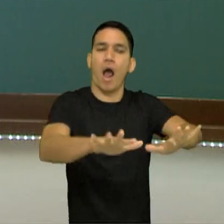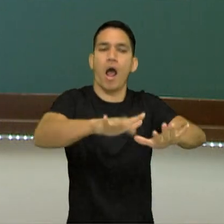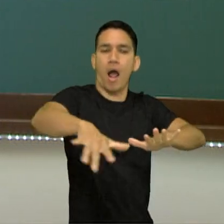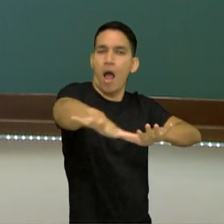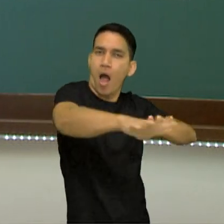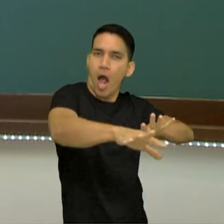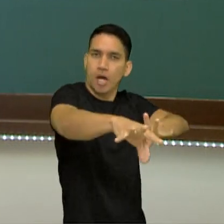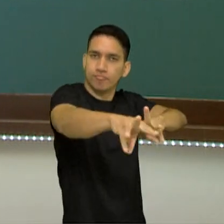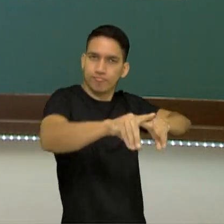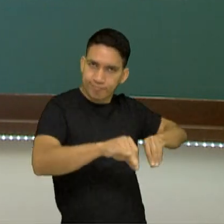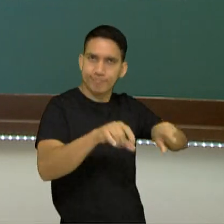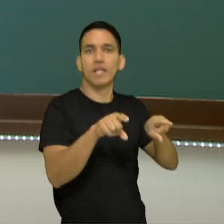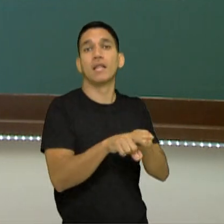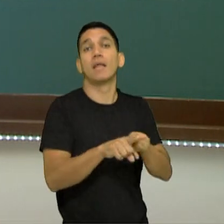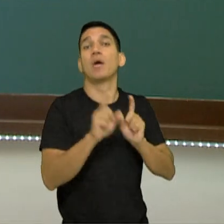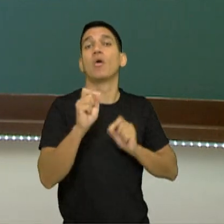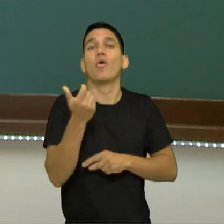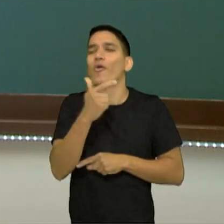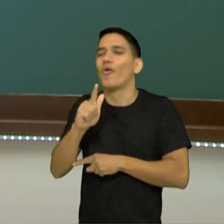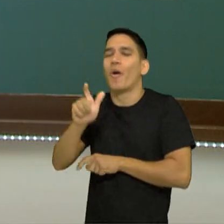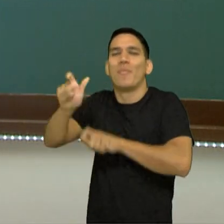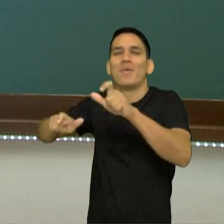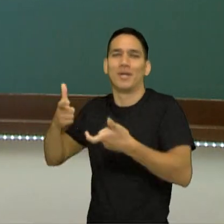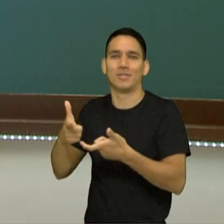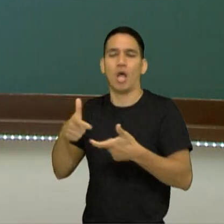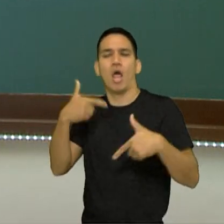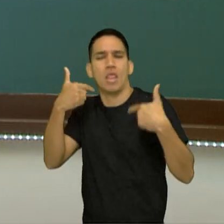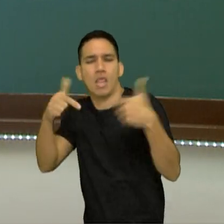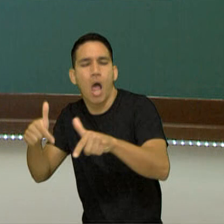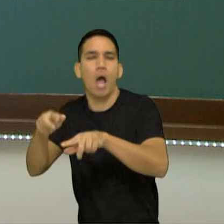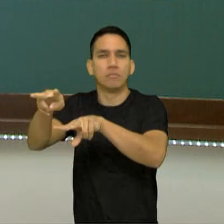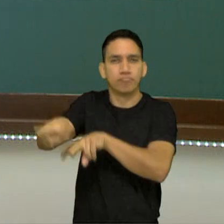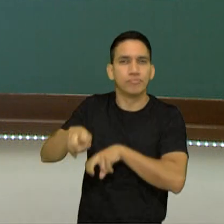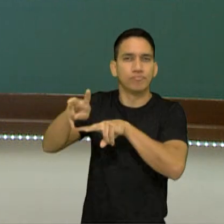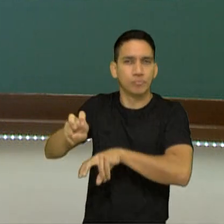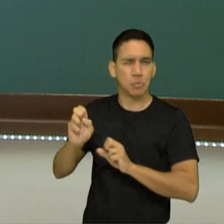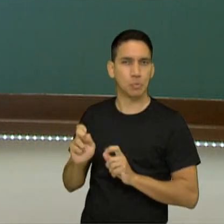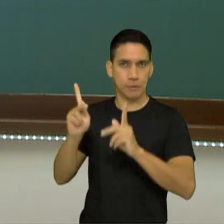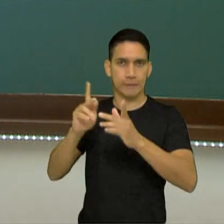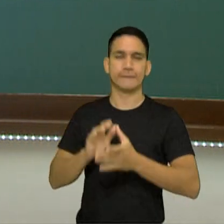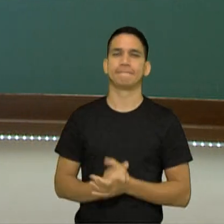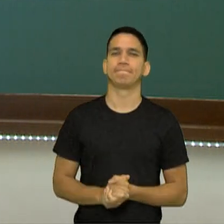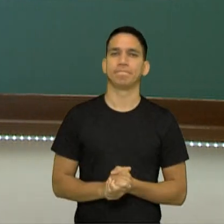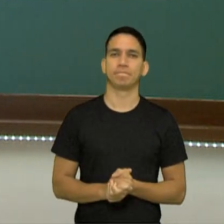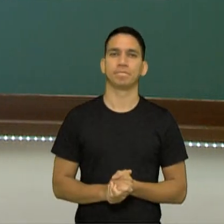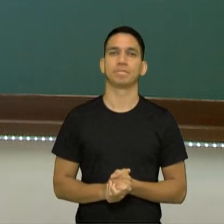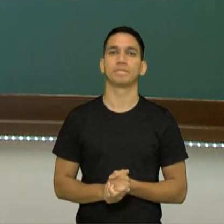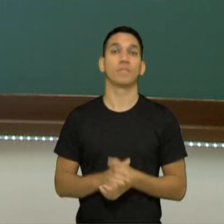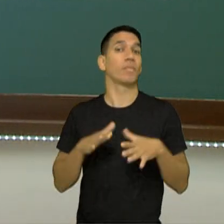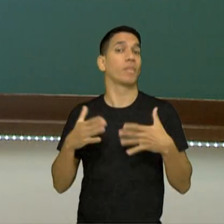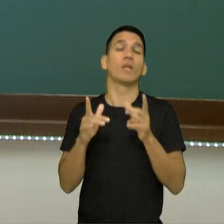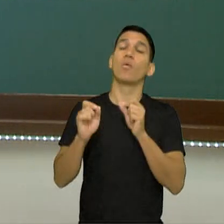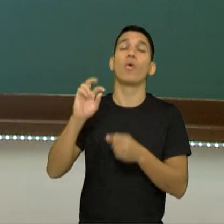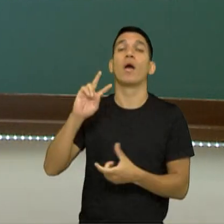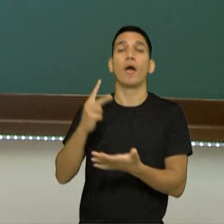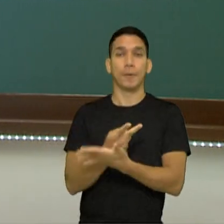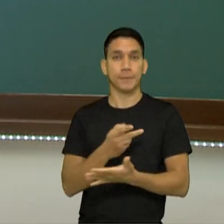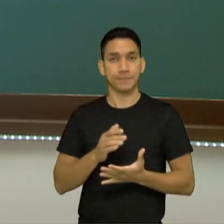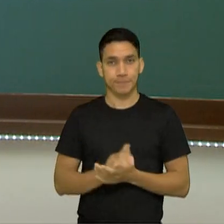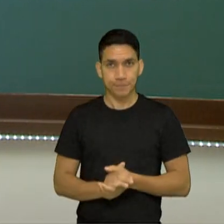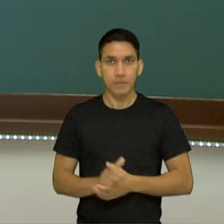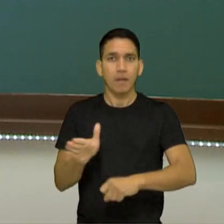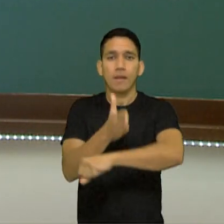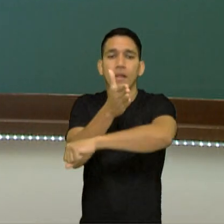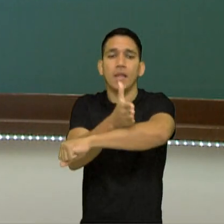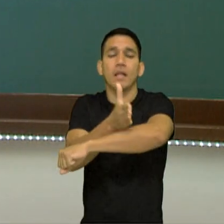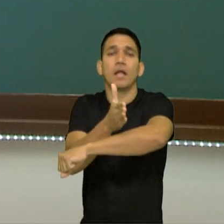também pelo pequeno produtor rural, tá? Então, mas na Idade Média, como